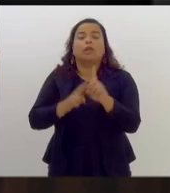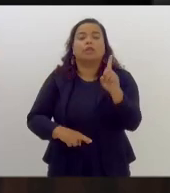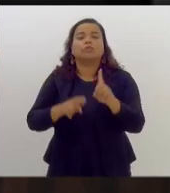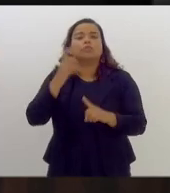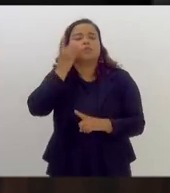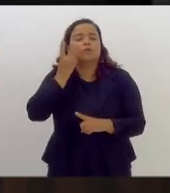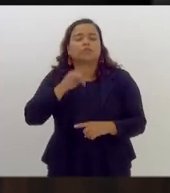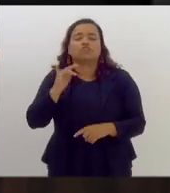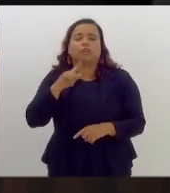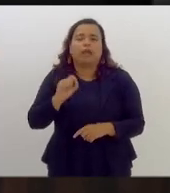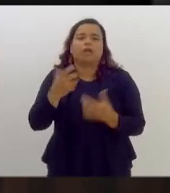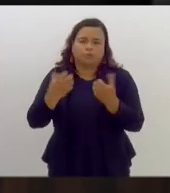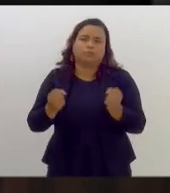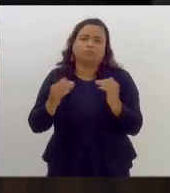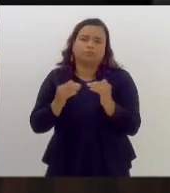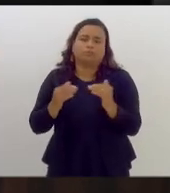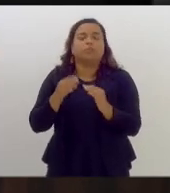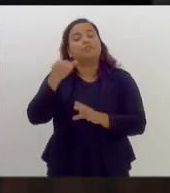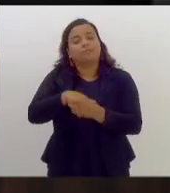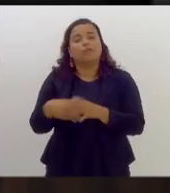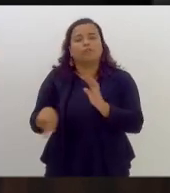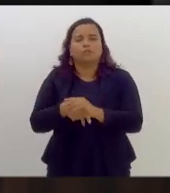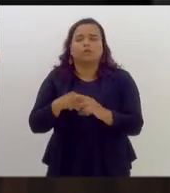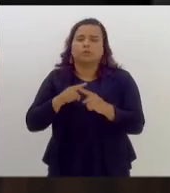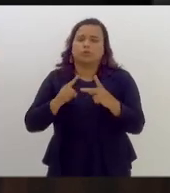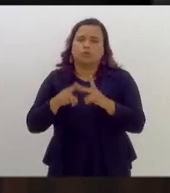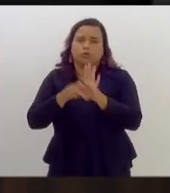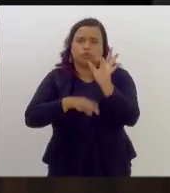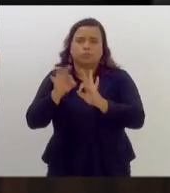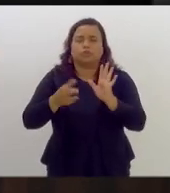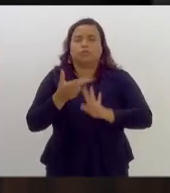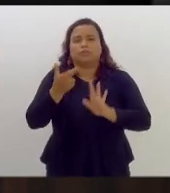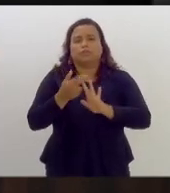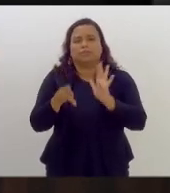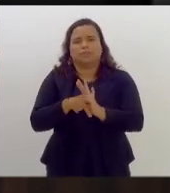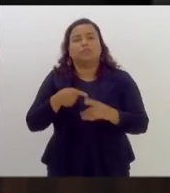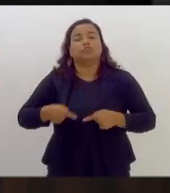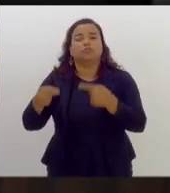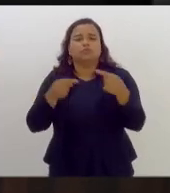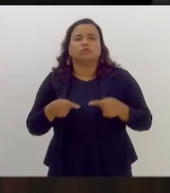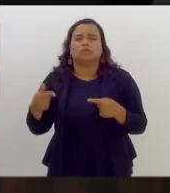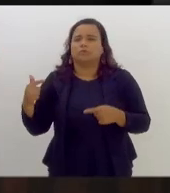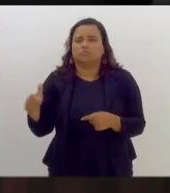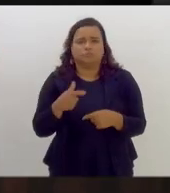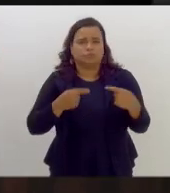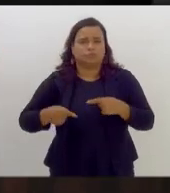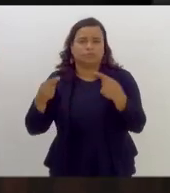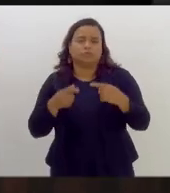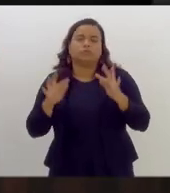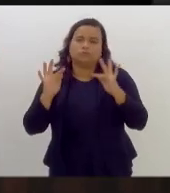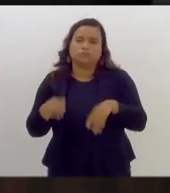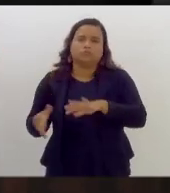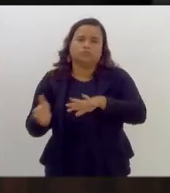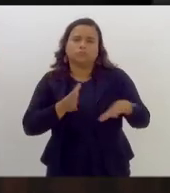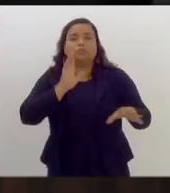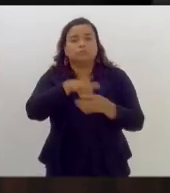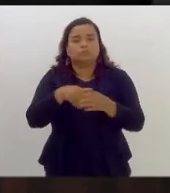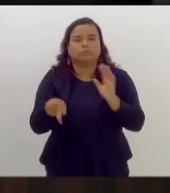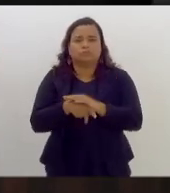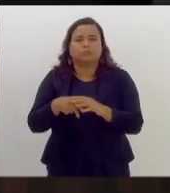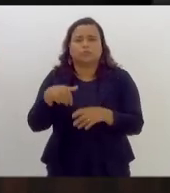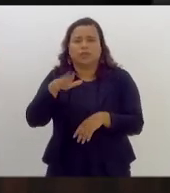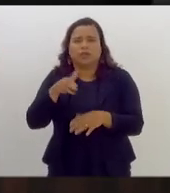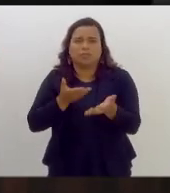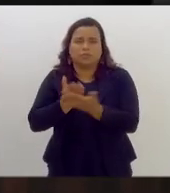Tiago Pampulha, favorável. Em votação, os dois projetos de resolução. Em discussão, não havendo que queira discutir, encerra a discussão. Em votação, se